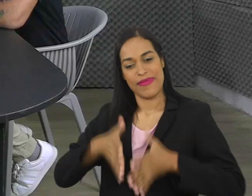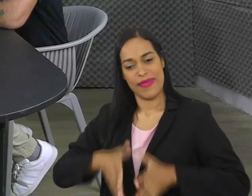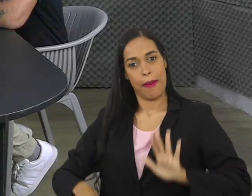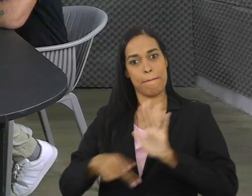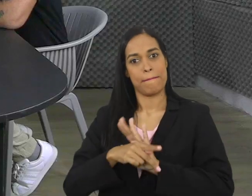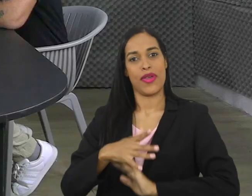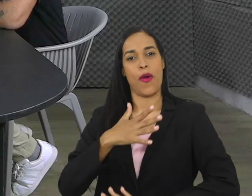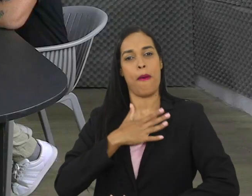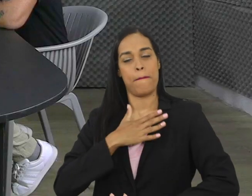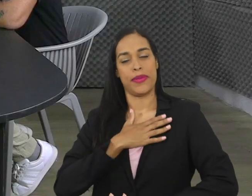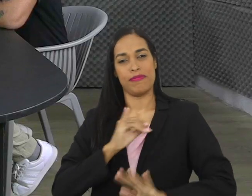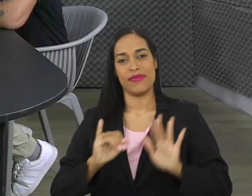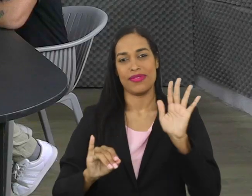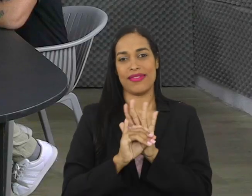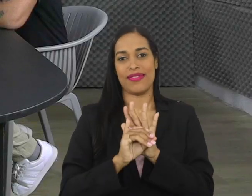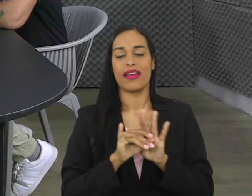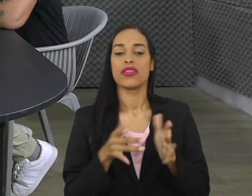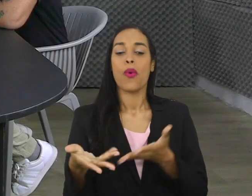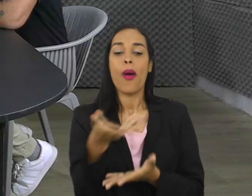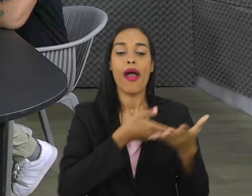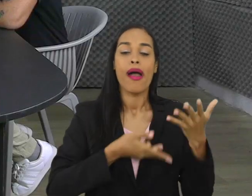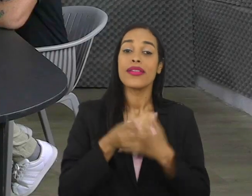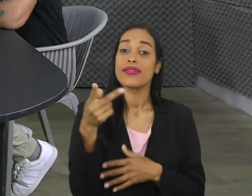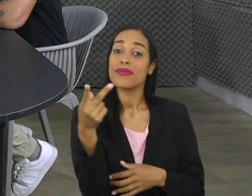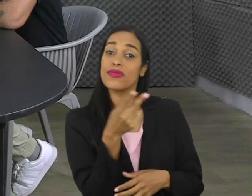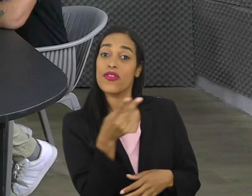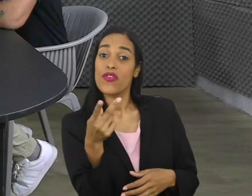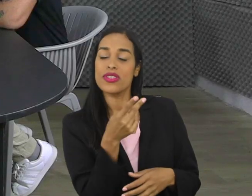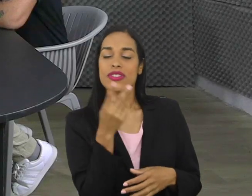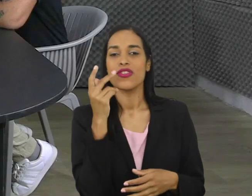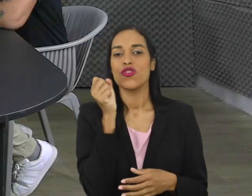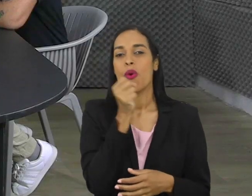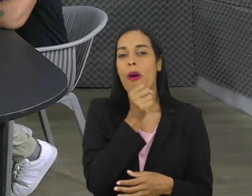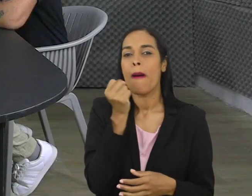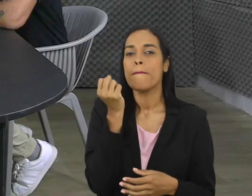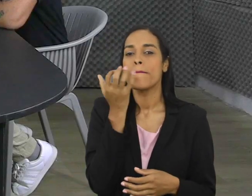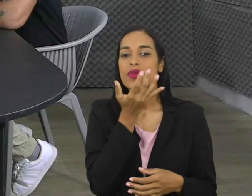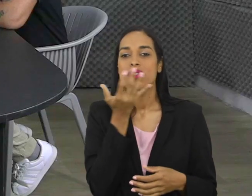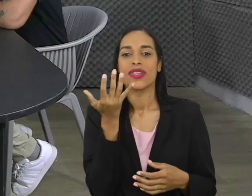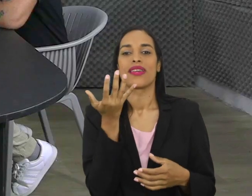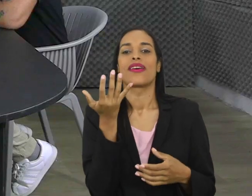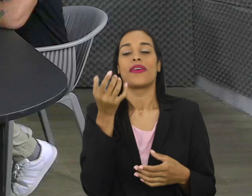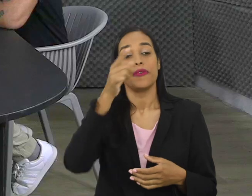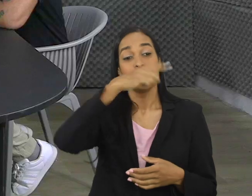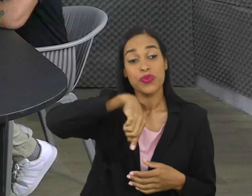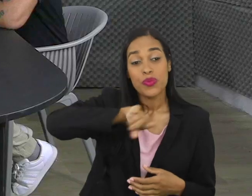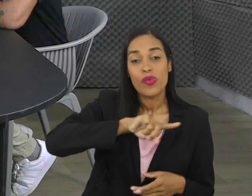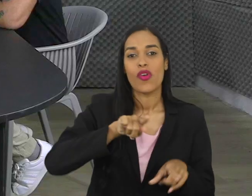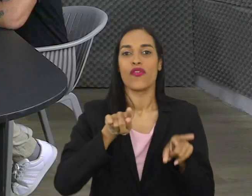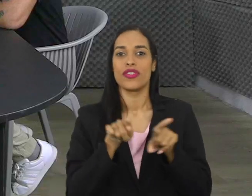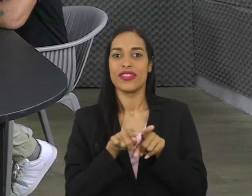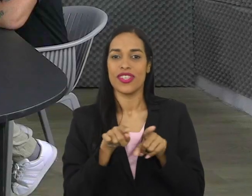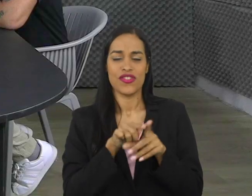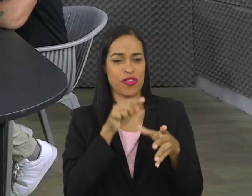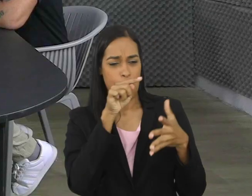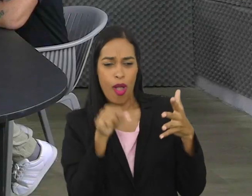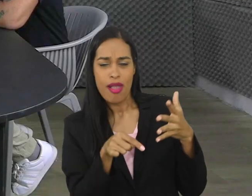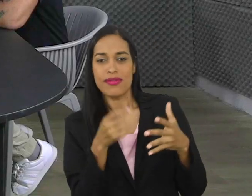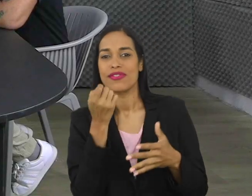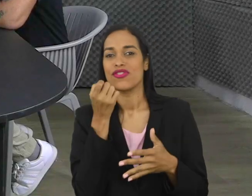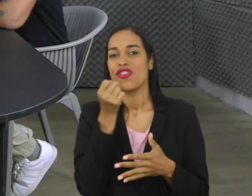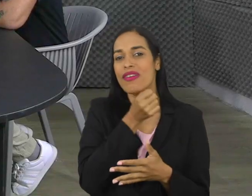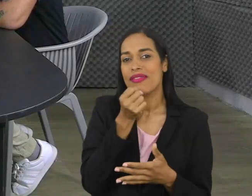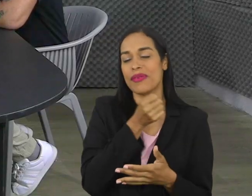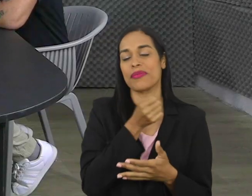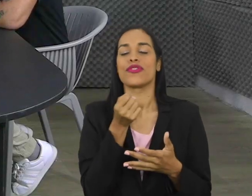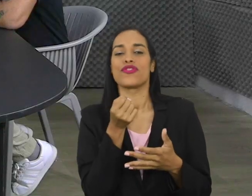origens. Qual é a relação de vocês com a música e qual é a relação de vocês com esses ritmos? Vitor, você já é